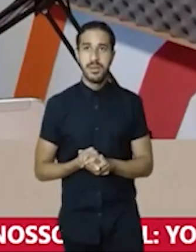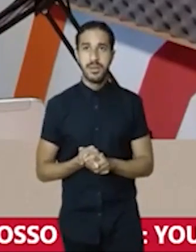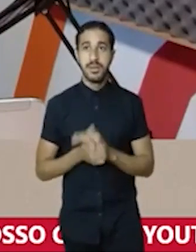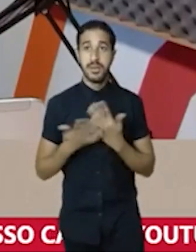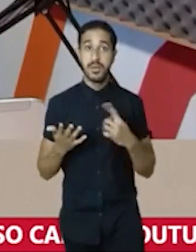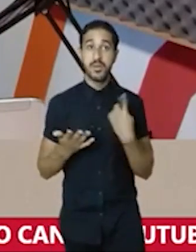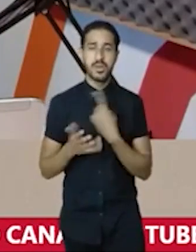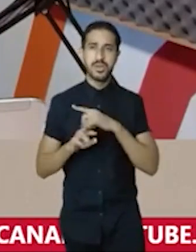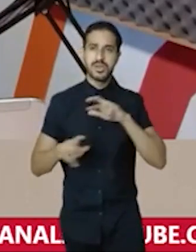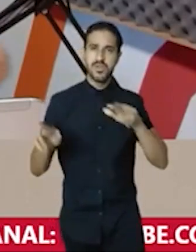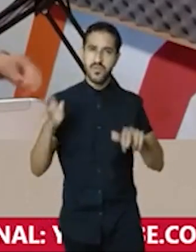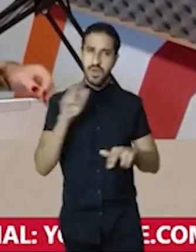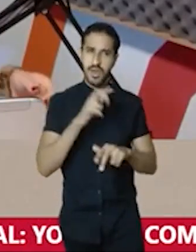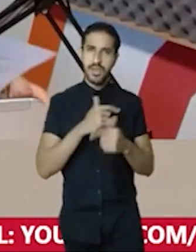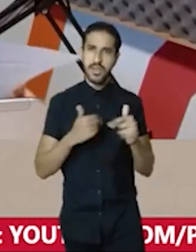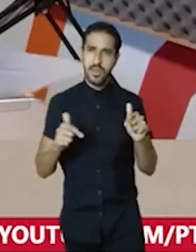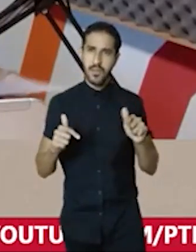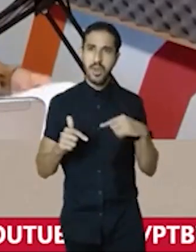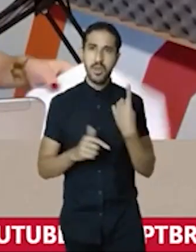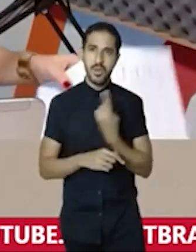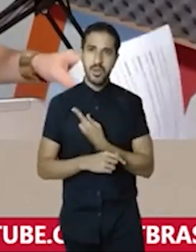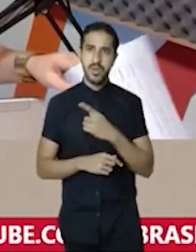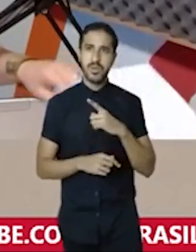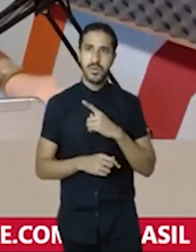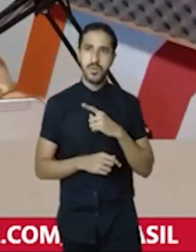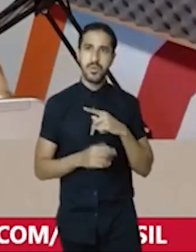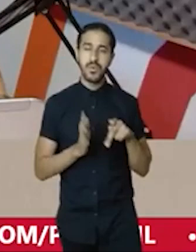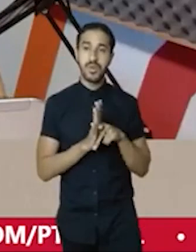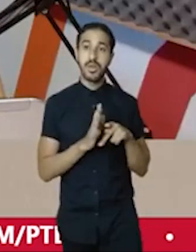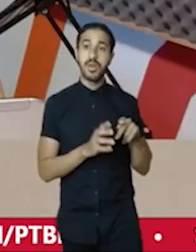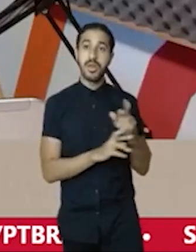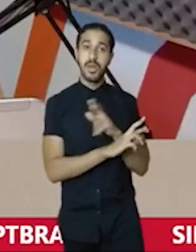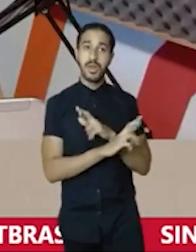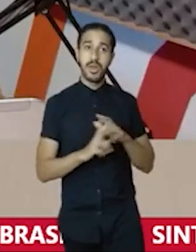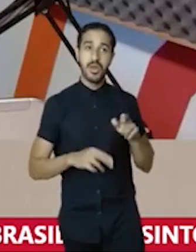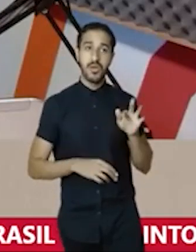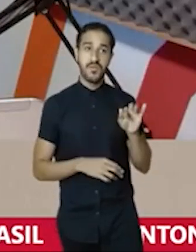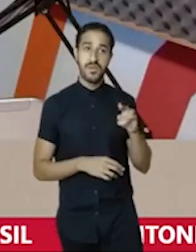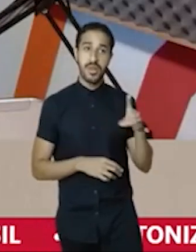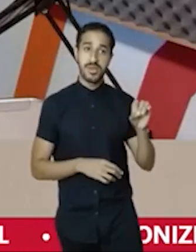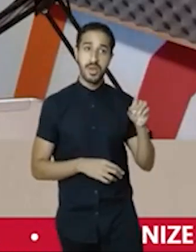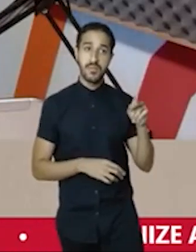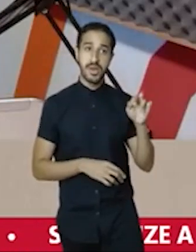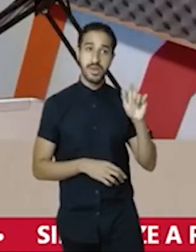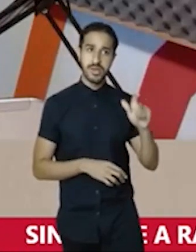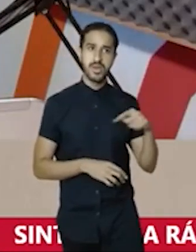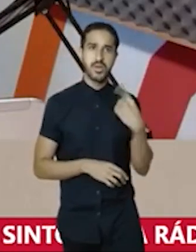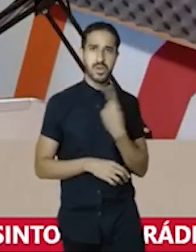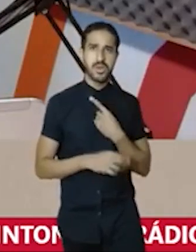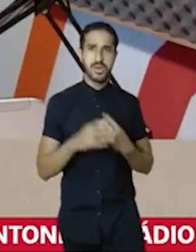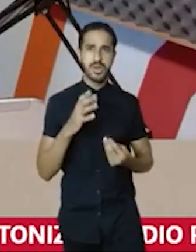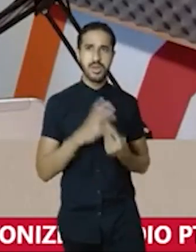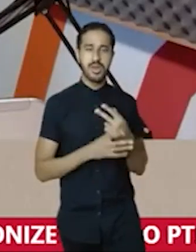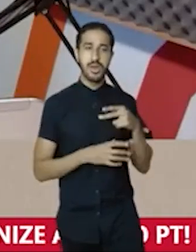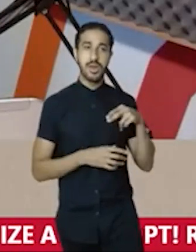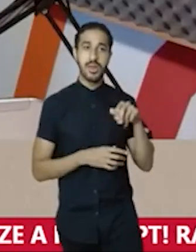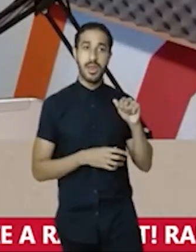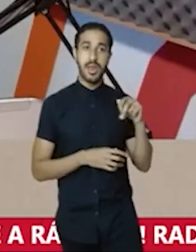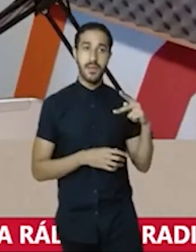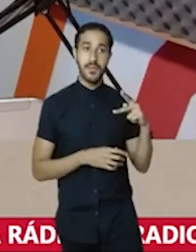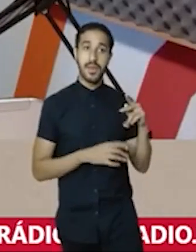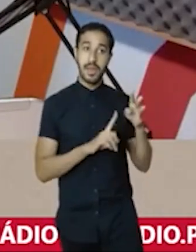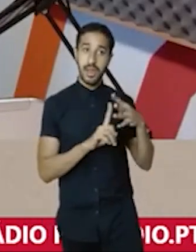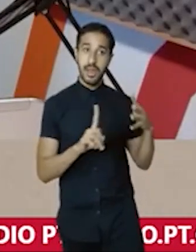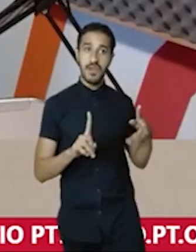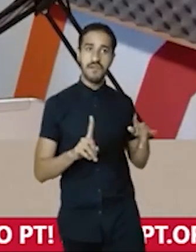A gente tem várias atividades, né? A gente tem desde a relação com a Fundação Perseu Abramo, né? A gente está criando um NAP LGBT, vai